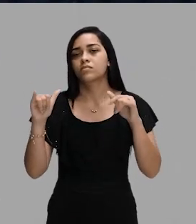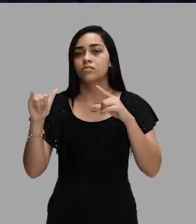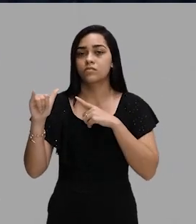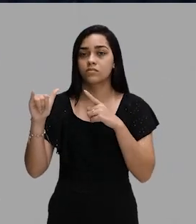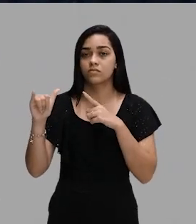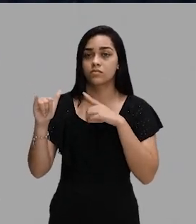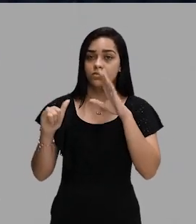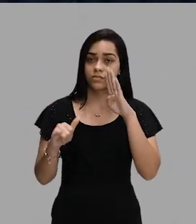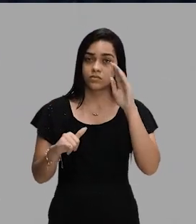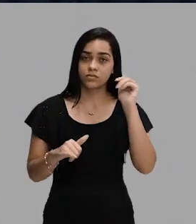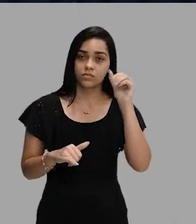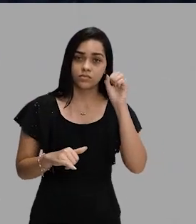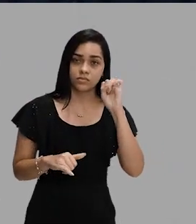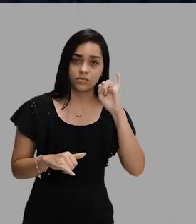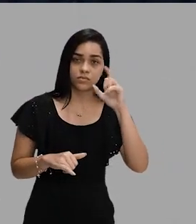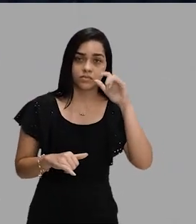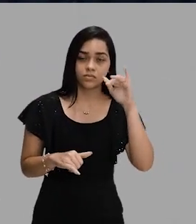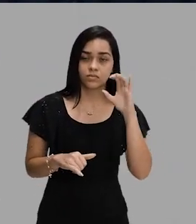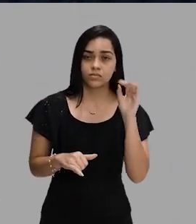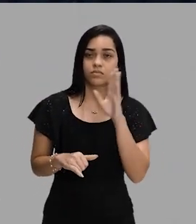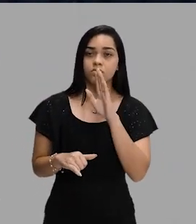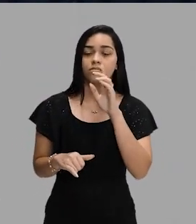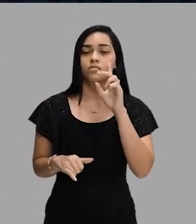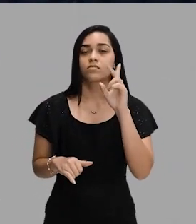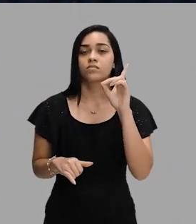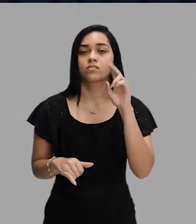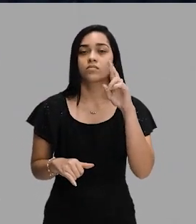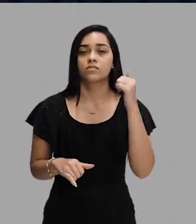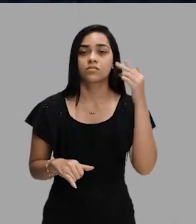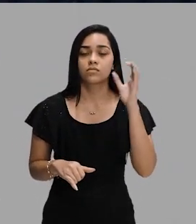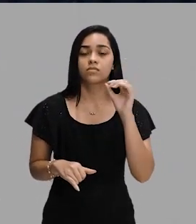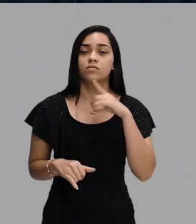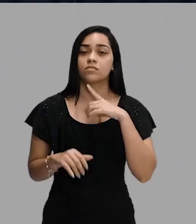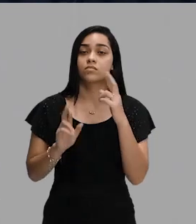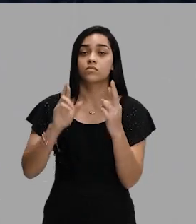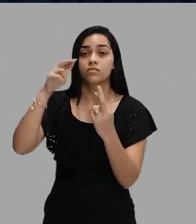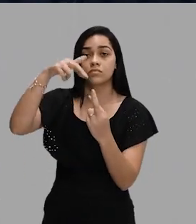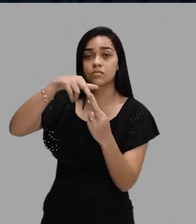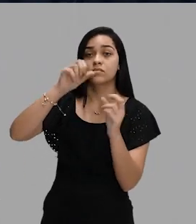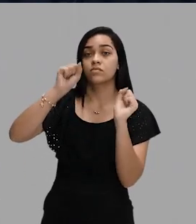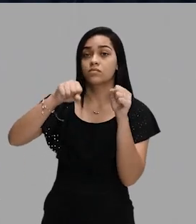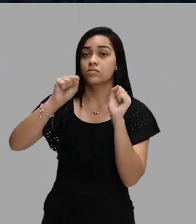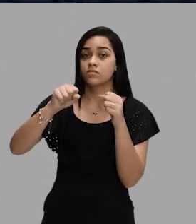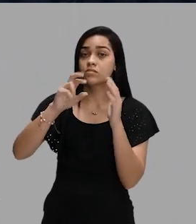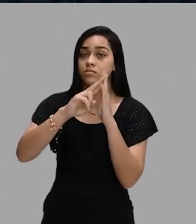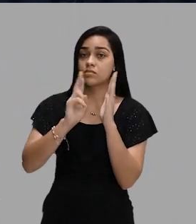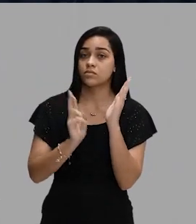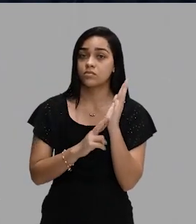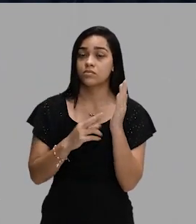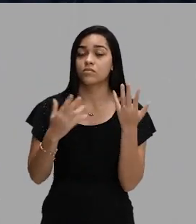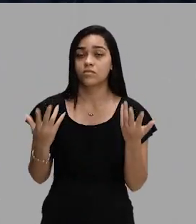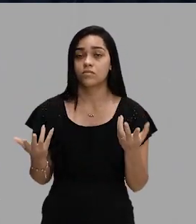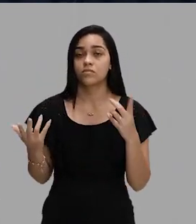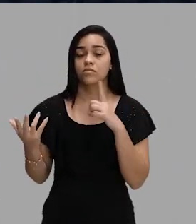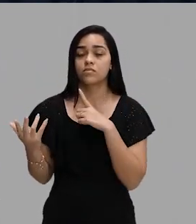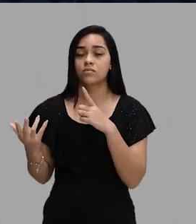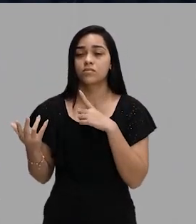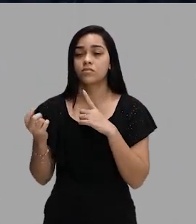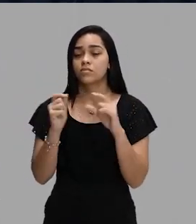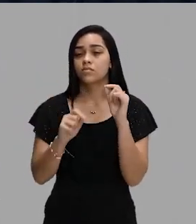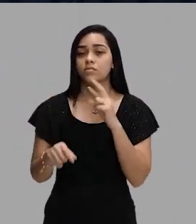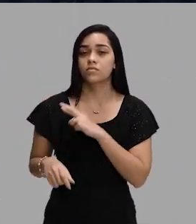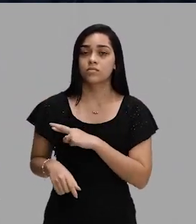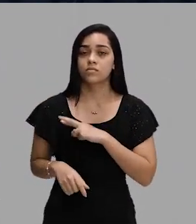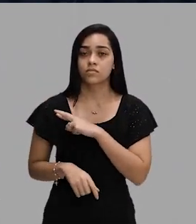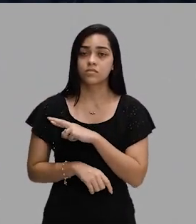o Basílio da Gama e Santa Rita Durão fazem essa referência a essa época, tá bom? Então, a gente tem aqui, vamos falar do